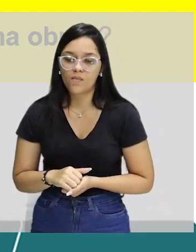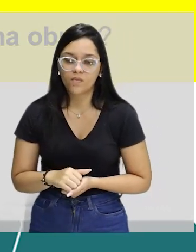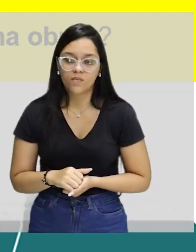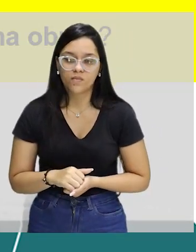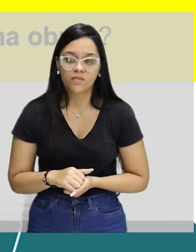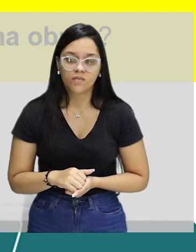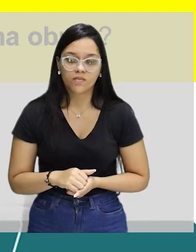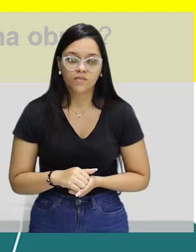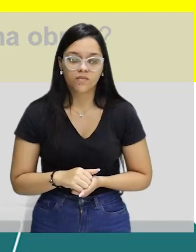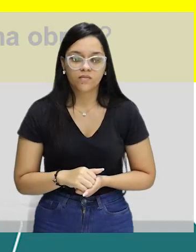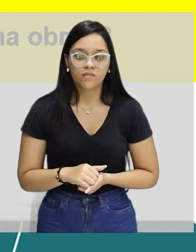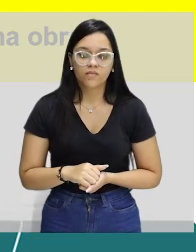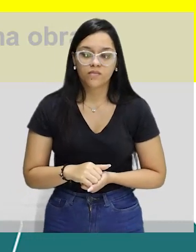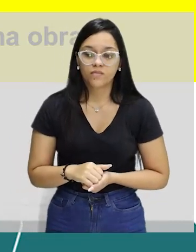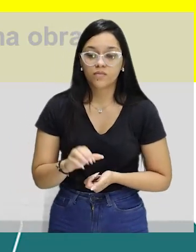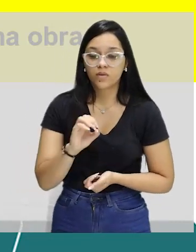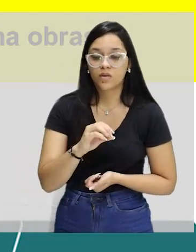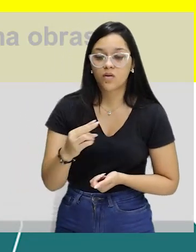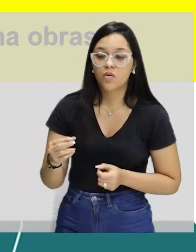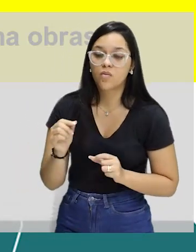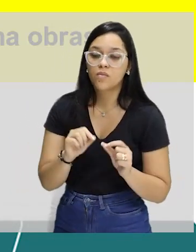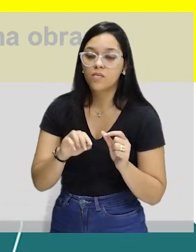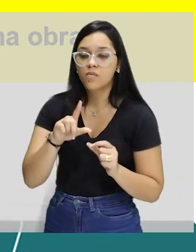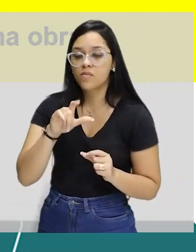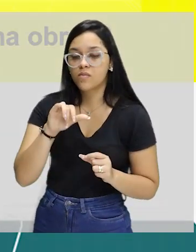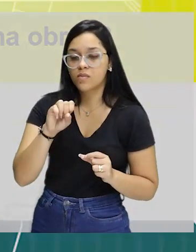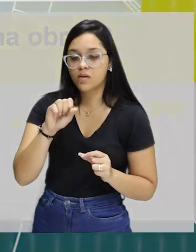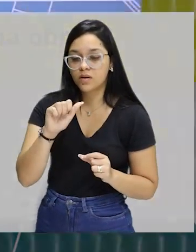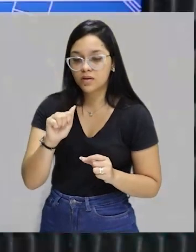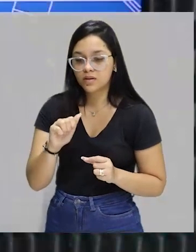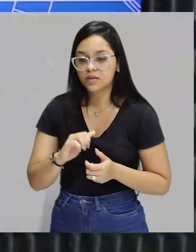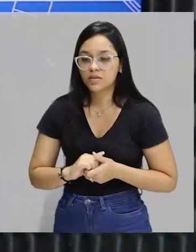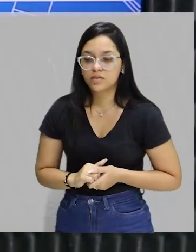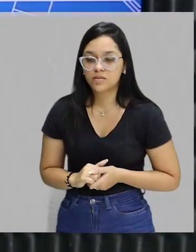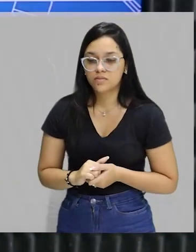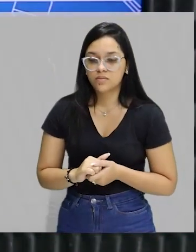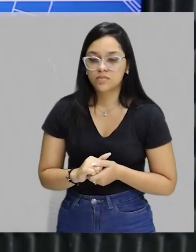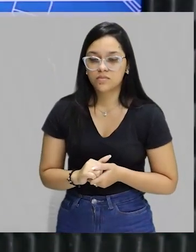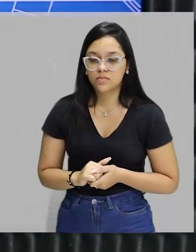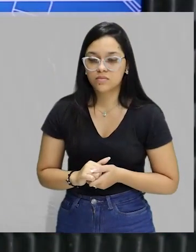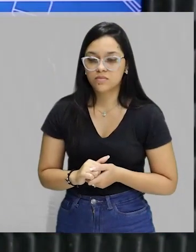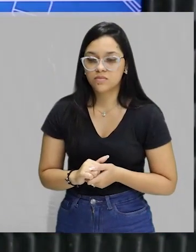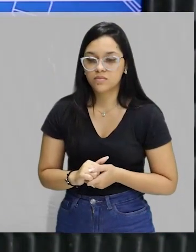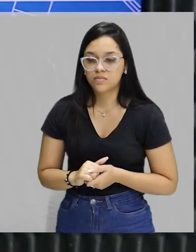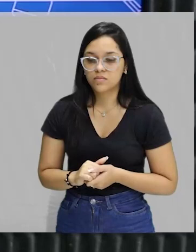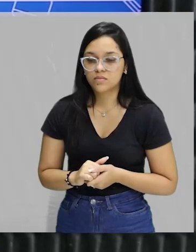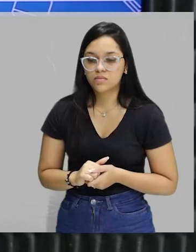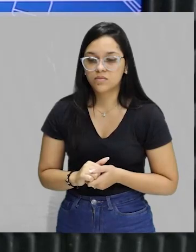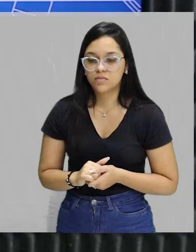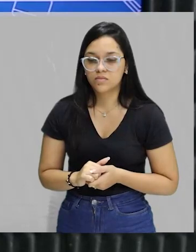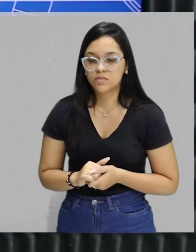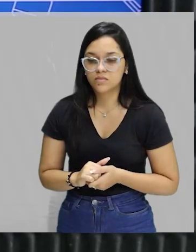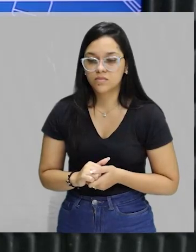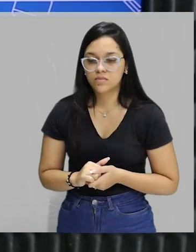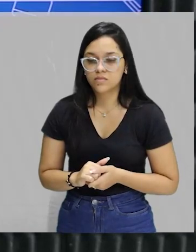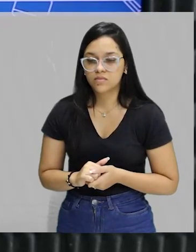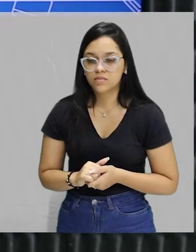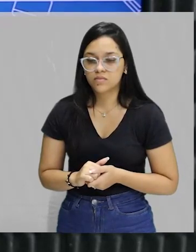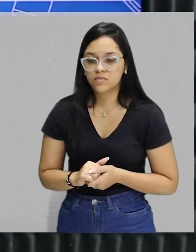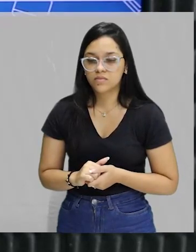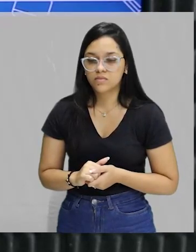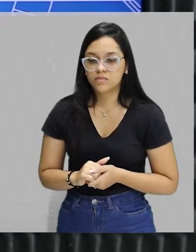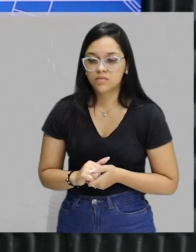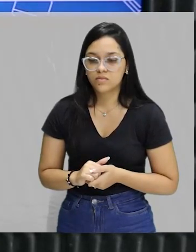Mona Lisa de Leonardo da Vinci, ou Lisa Gherardini, esposa de Francesco del Giocondo,